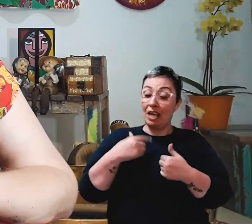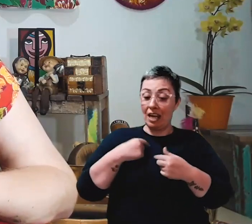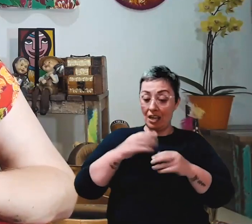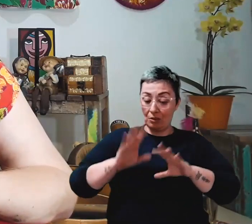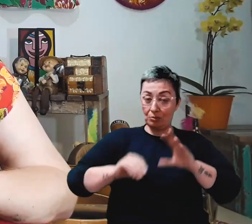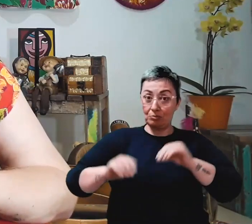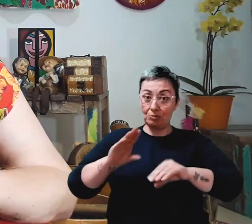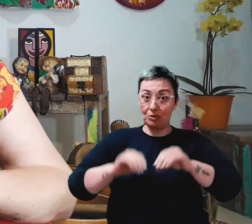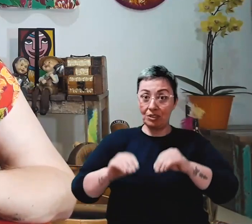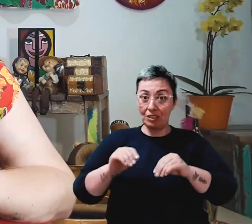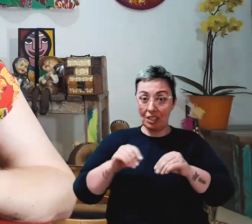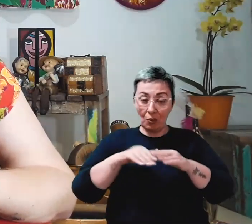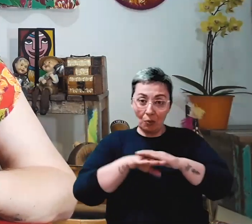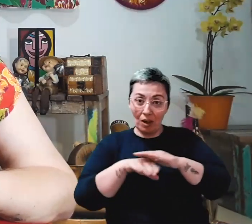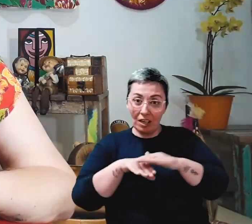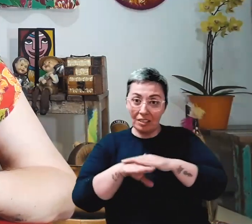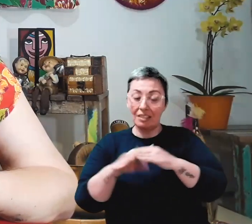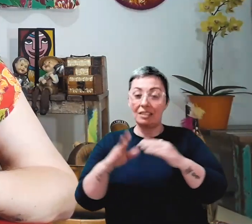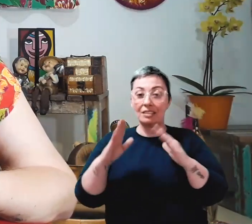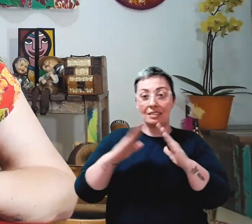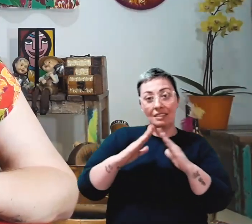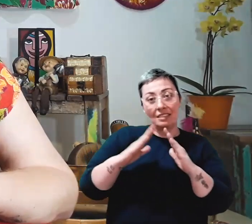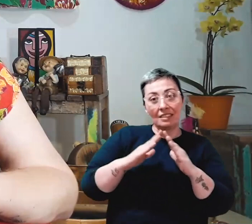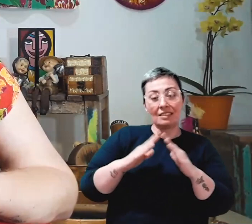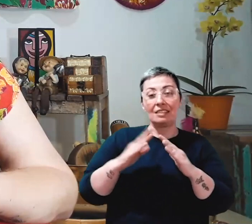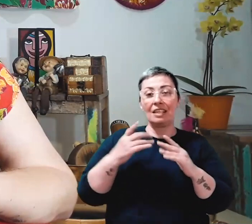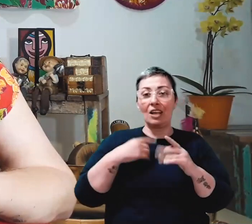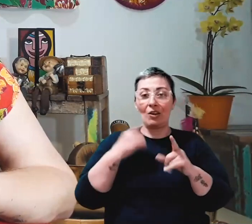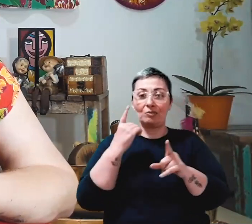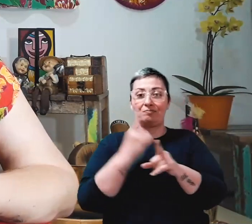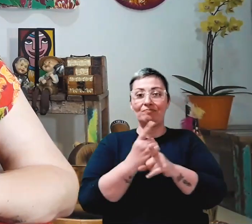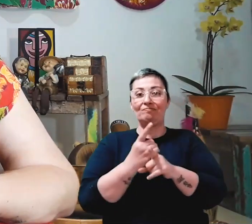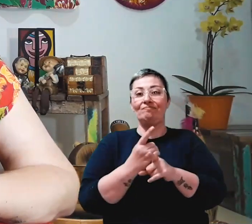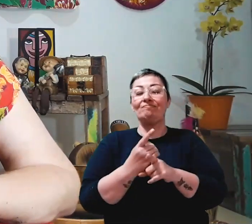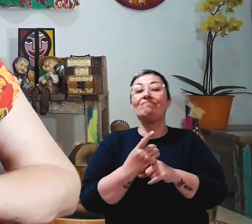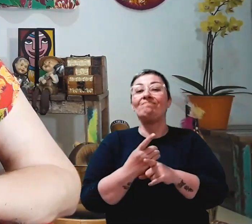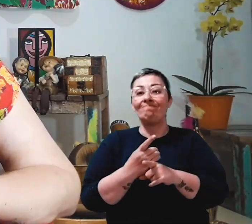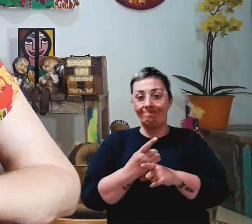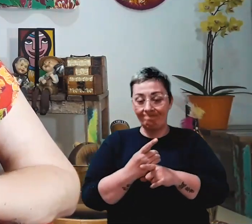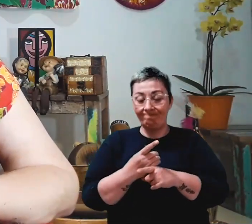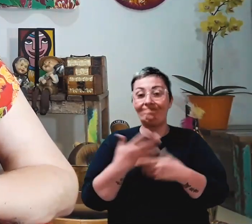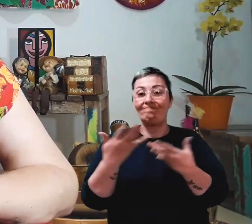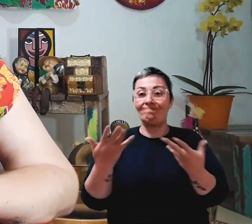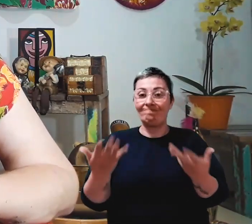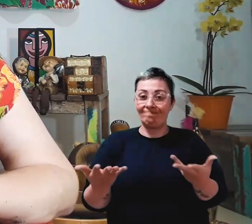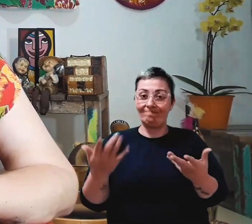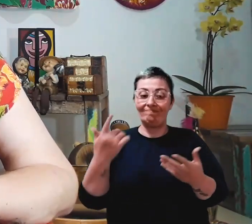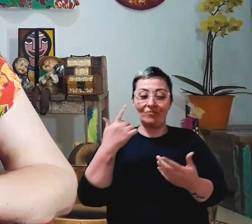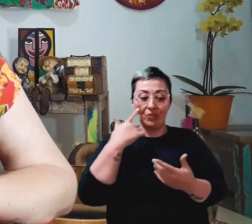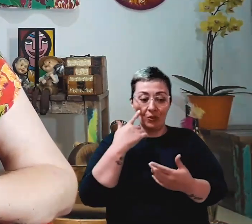nos guardados aqui de casa, eu encontrei. E olham só